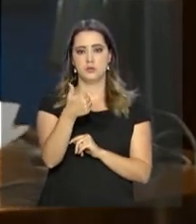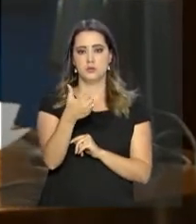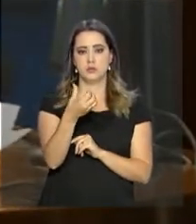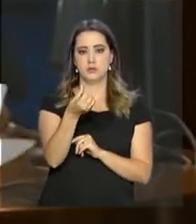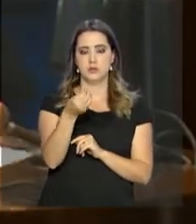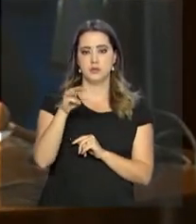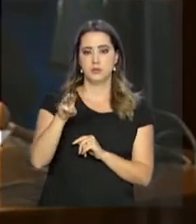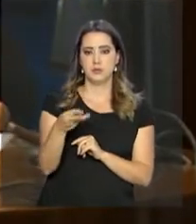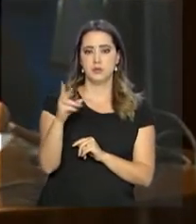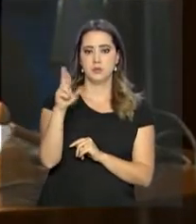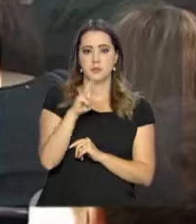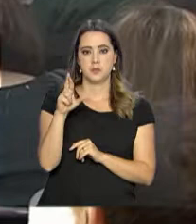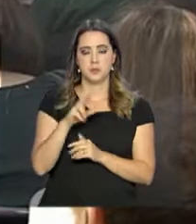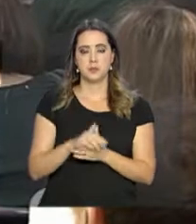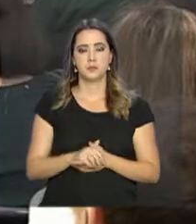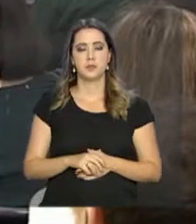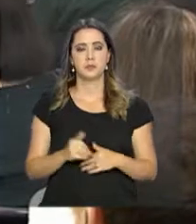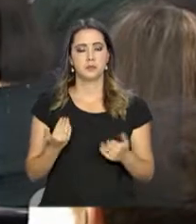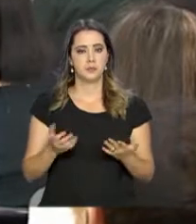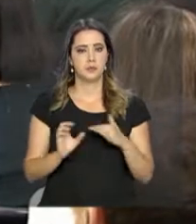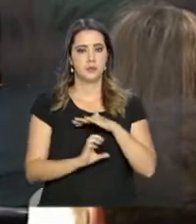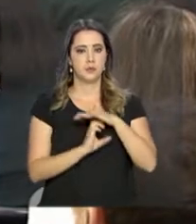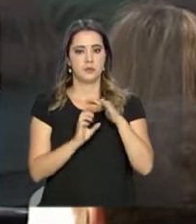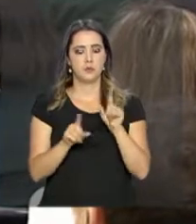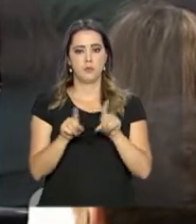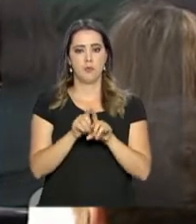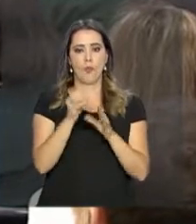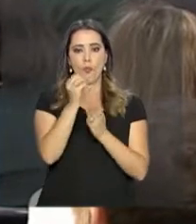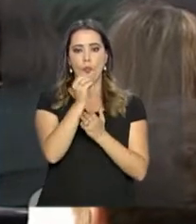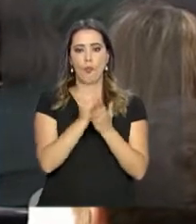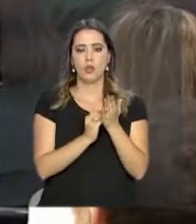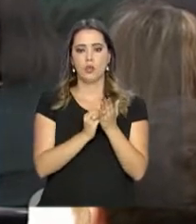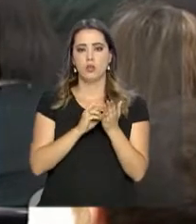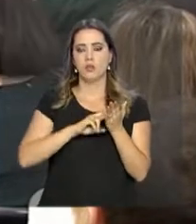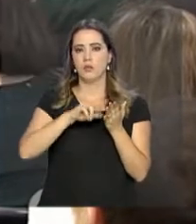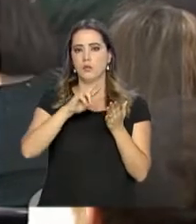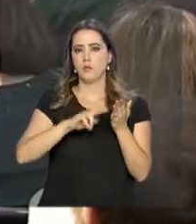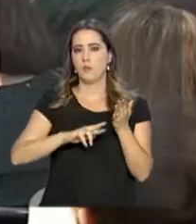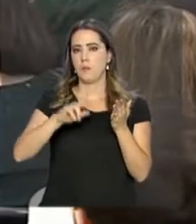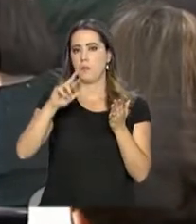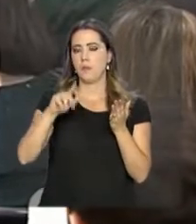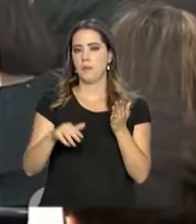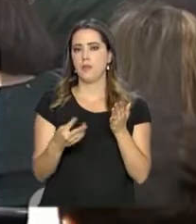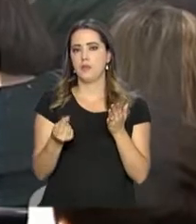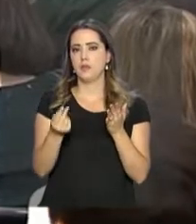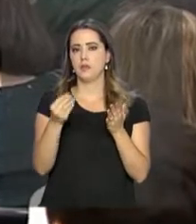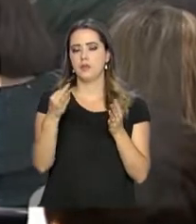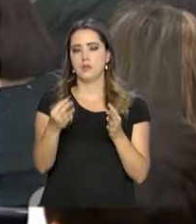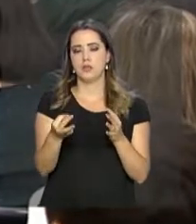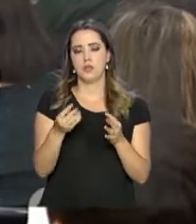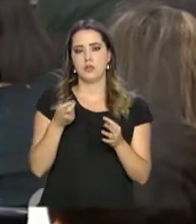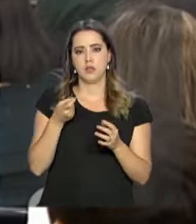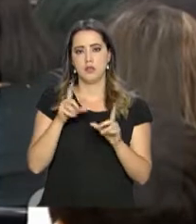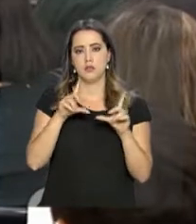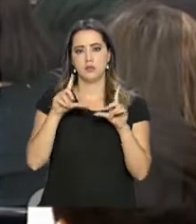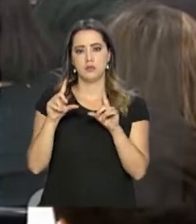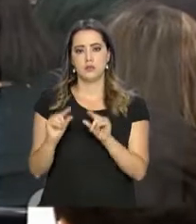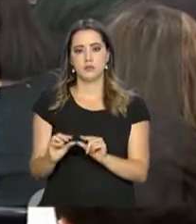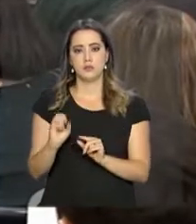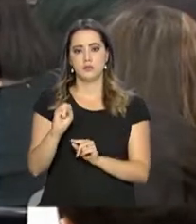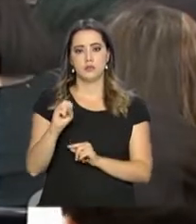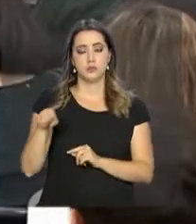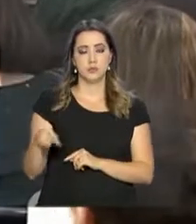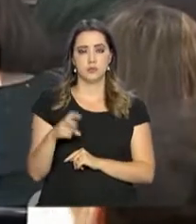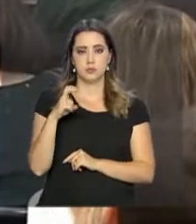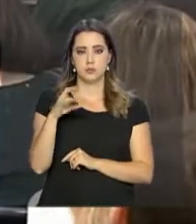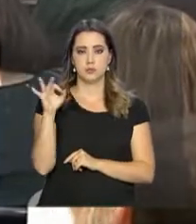milhões de reais a empresa também gerou a flexibilização tarifária o que deve resultar em uma redução de oito e